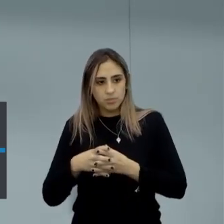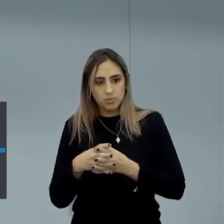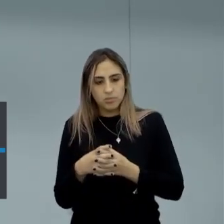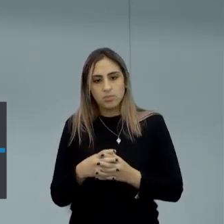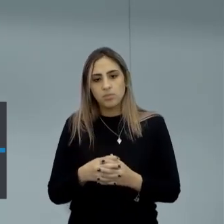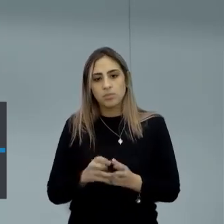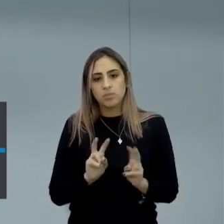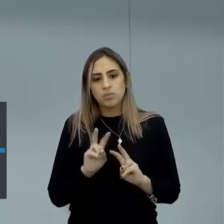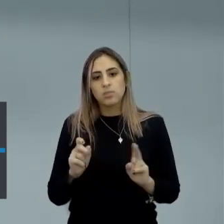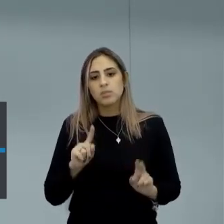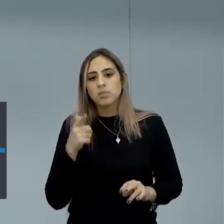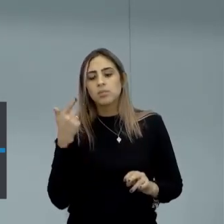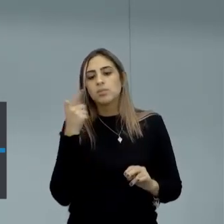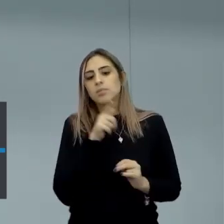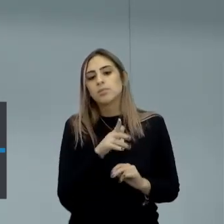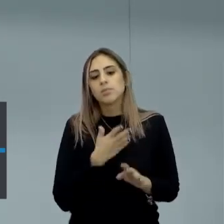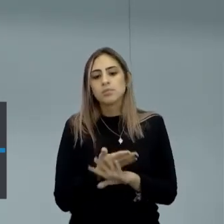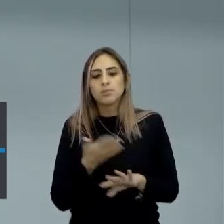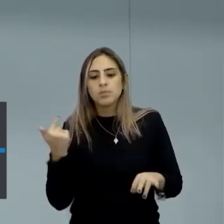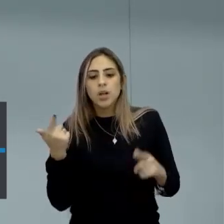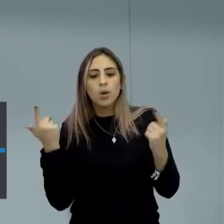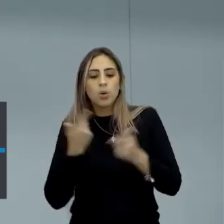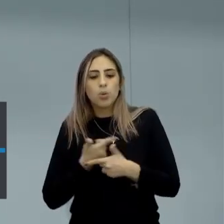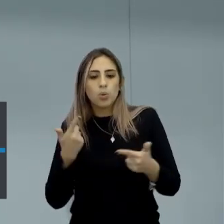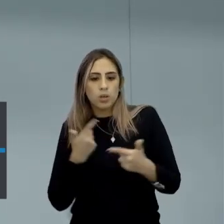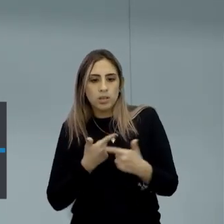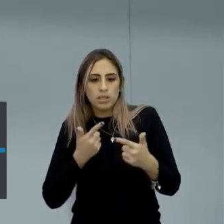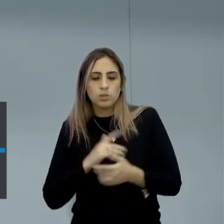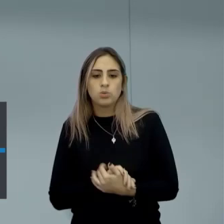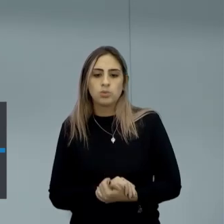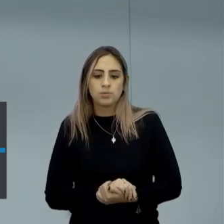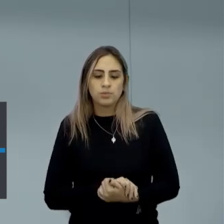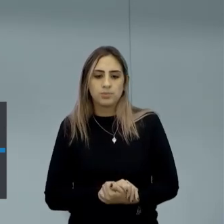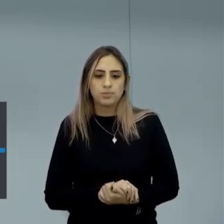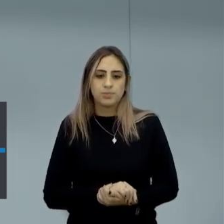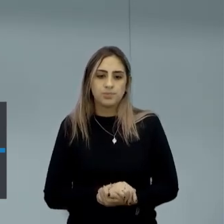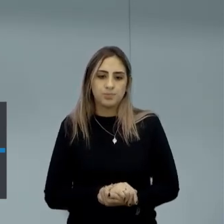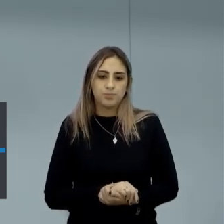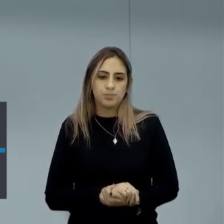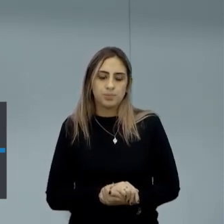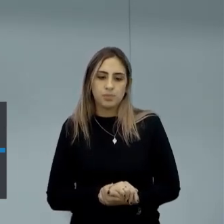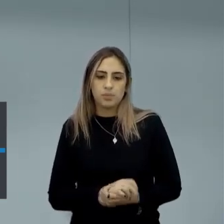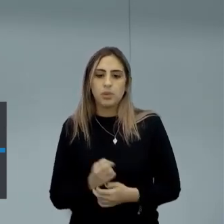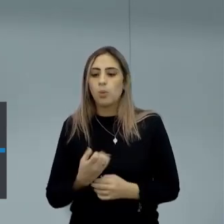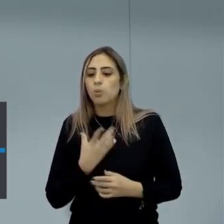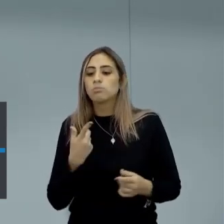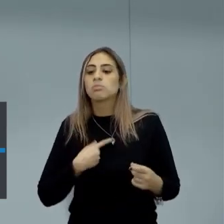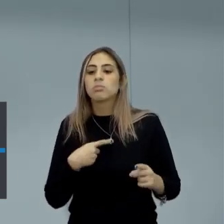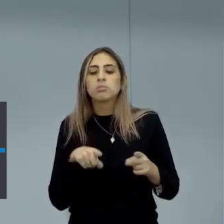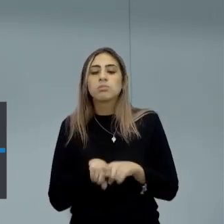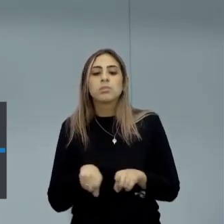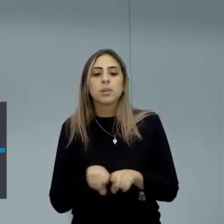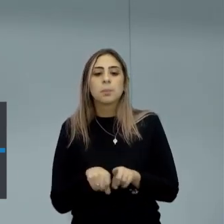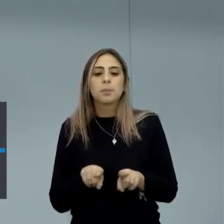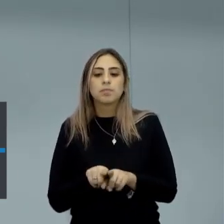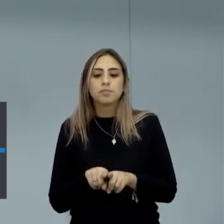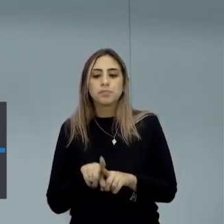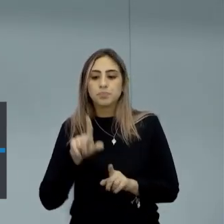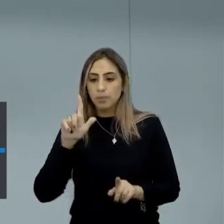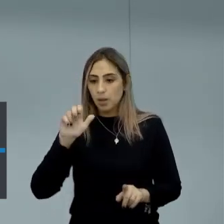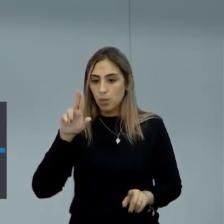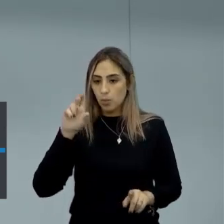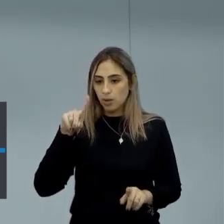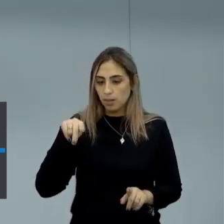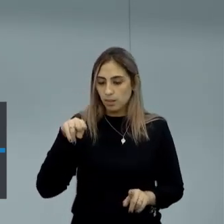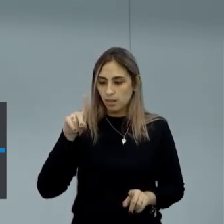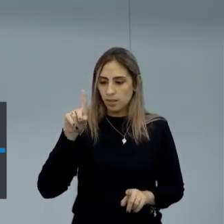questão de conseguir tirar o riso do outro. Sim. Né, de quanto também isso a Luana